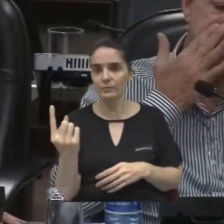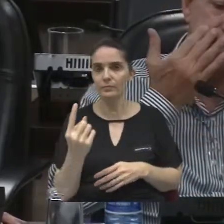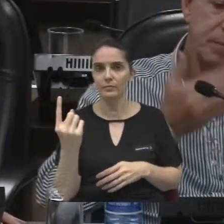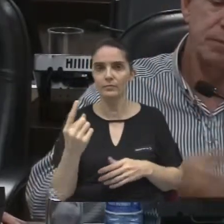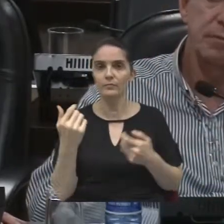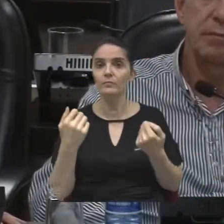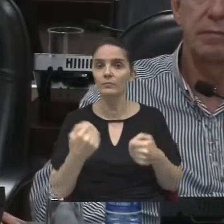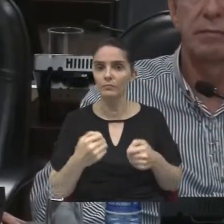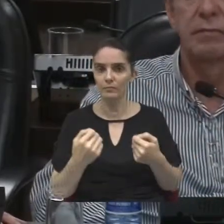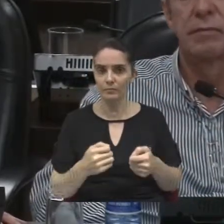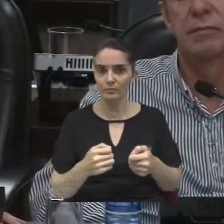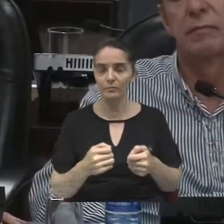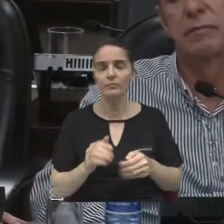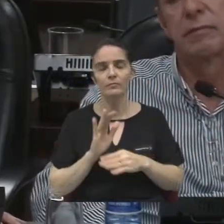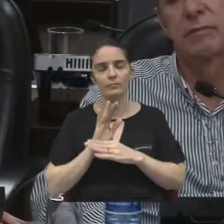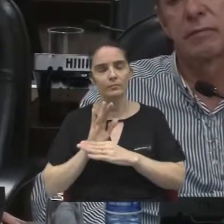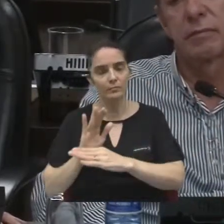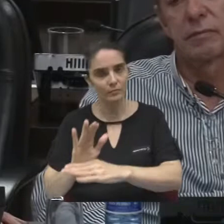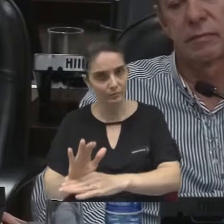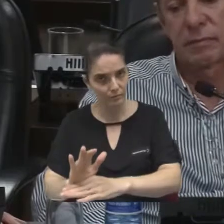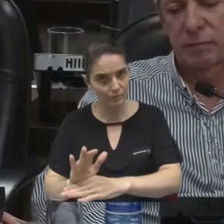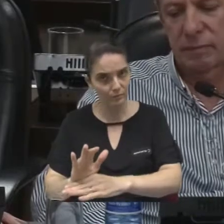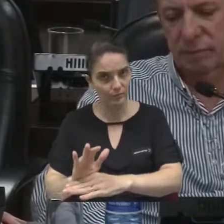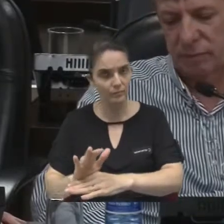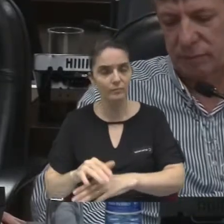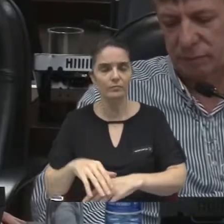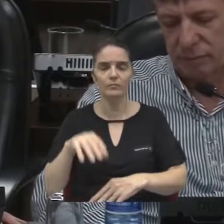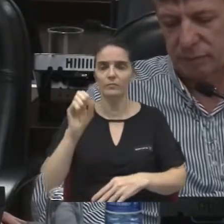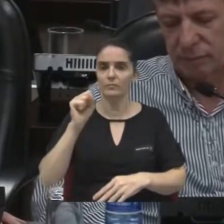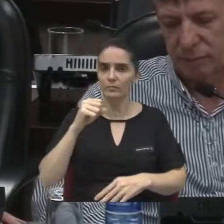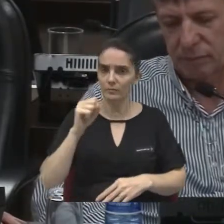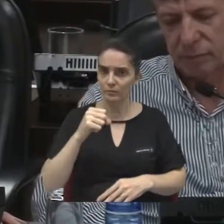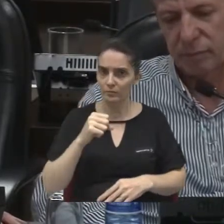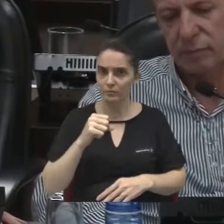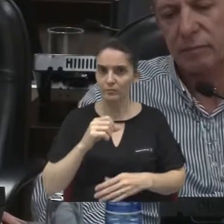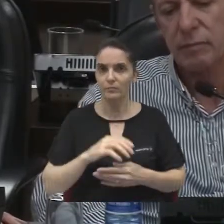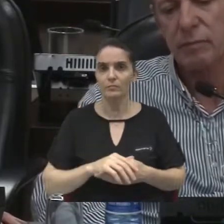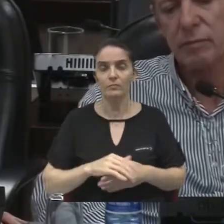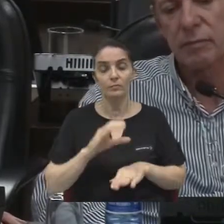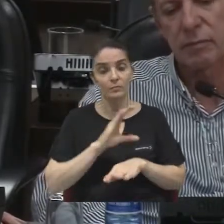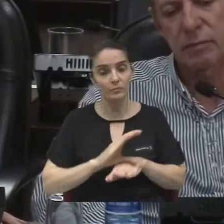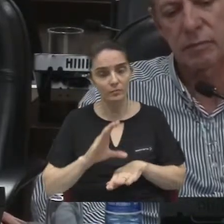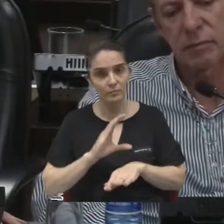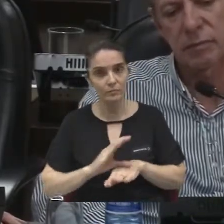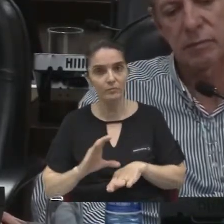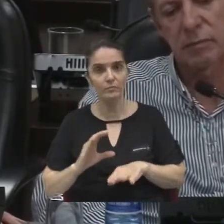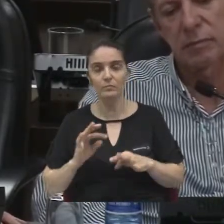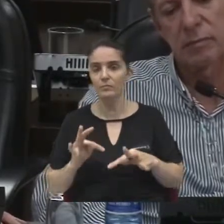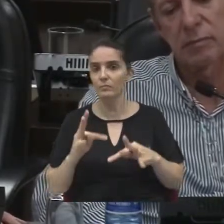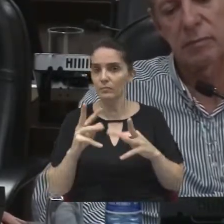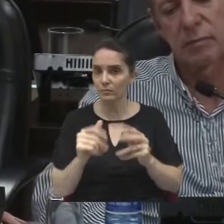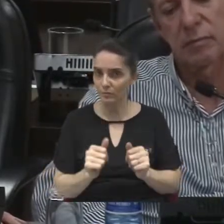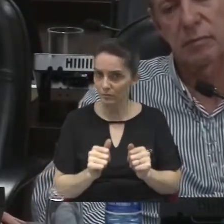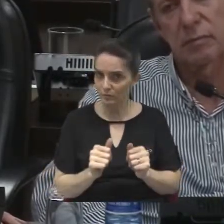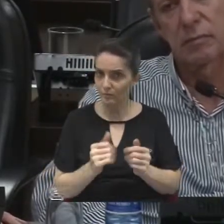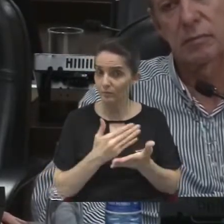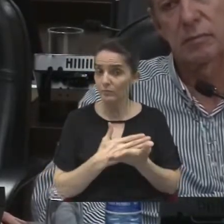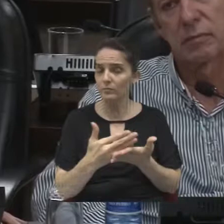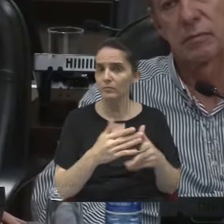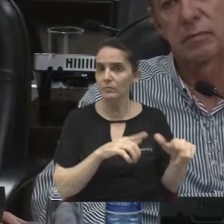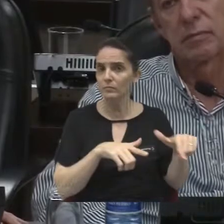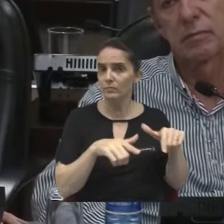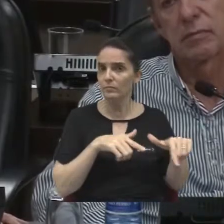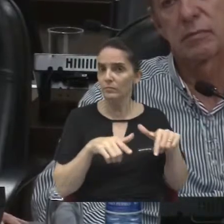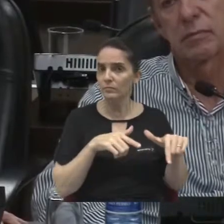aquele direcionamento, aquela triagem, fazer os cursos, encaminhamentos para o trabalho.